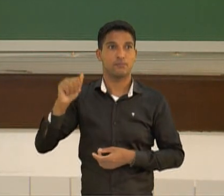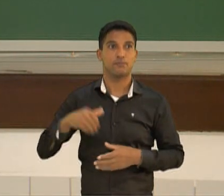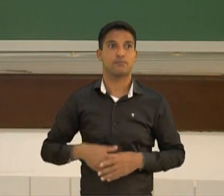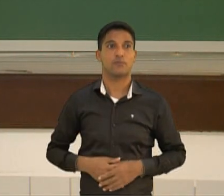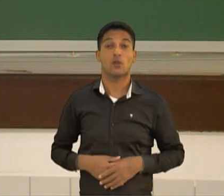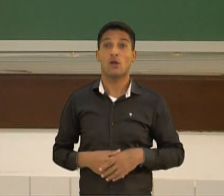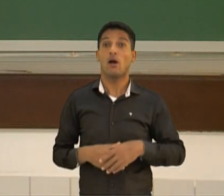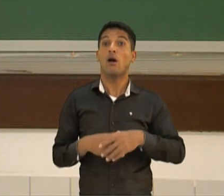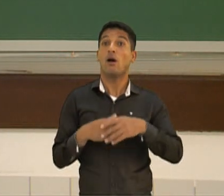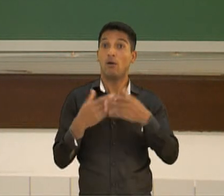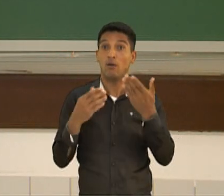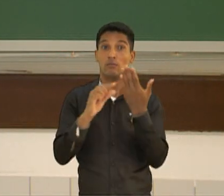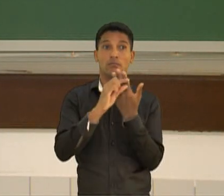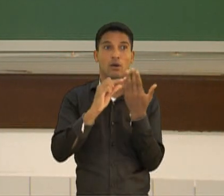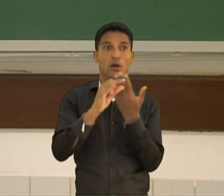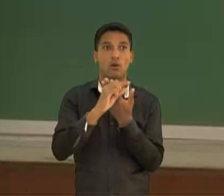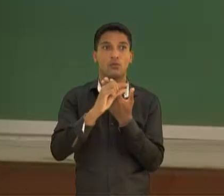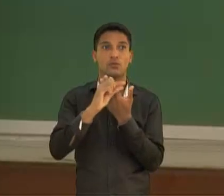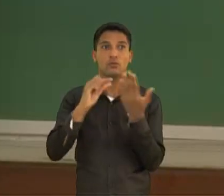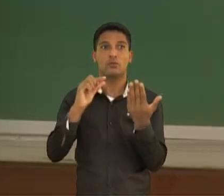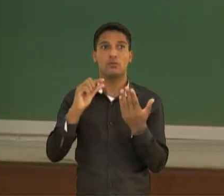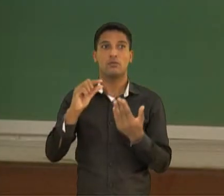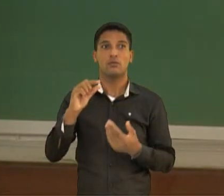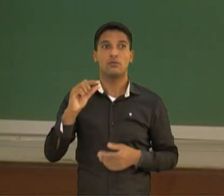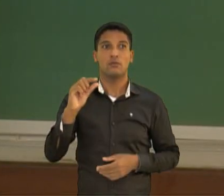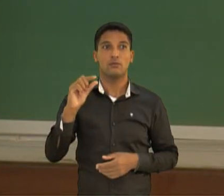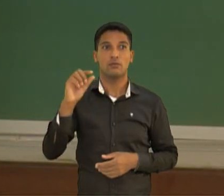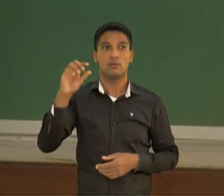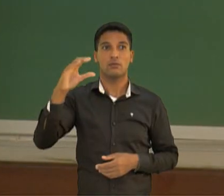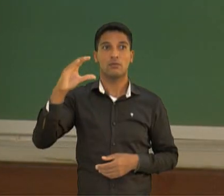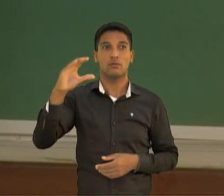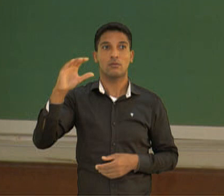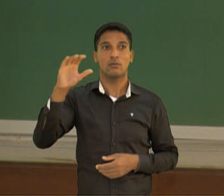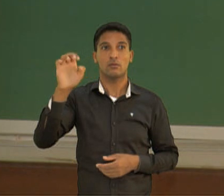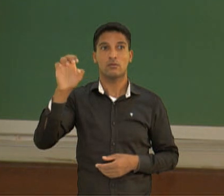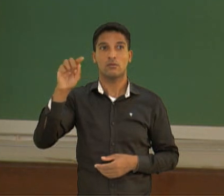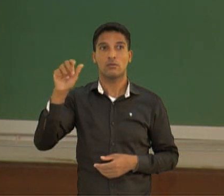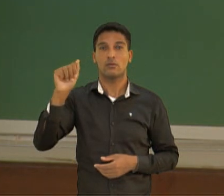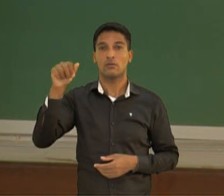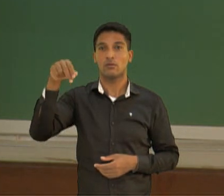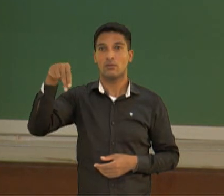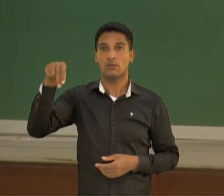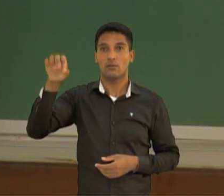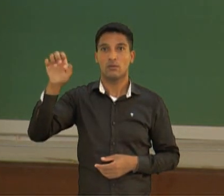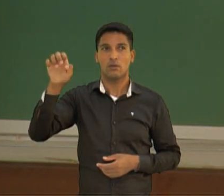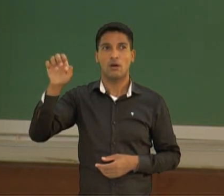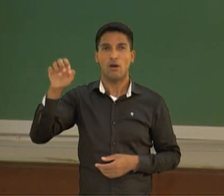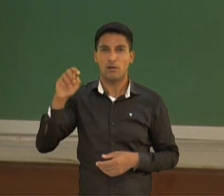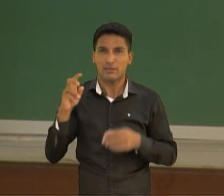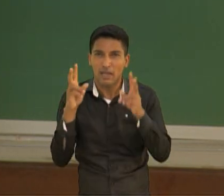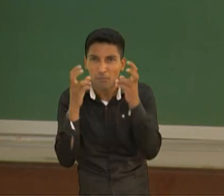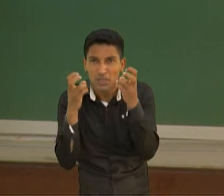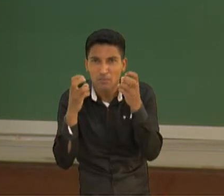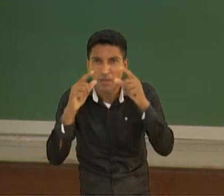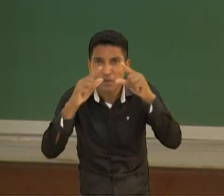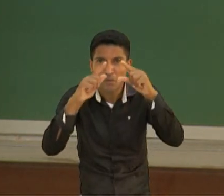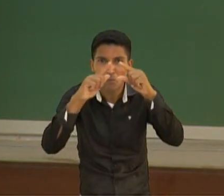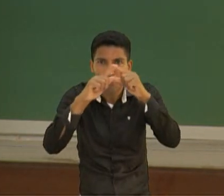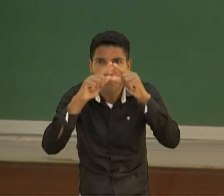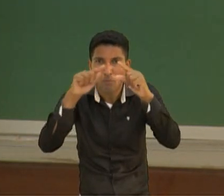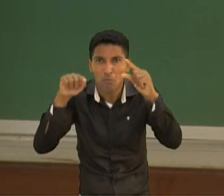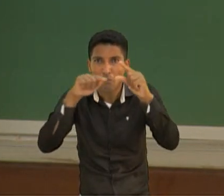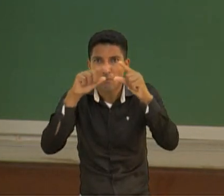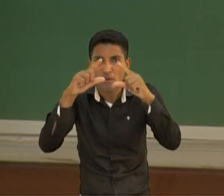Paul Cézanne, que é do Lago Annecy, a gente consegue ver, inclusive, retângulos, a gente consegue ver, né, uma linha